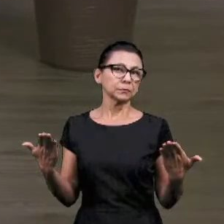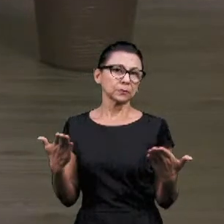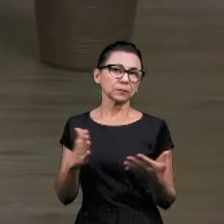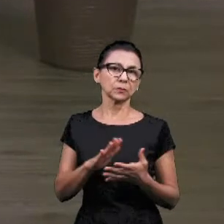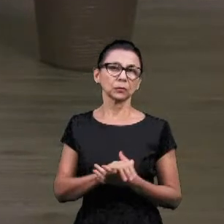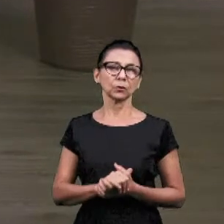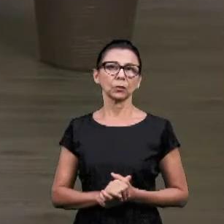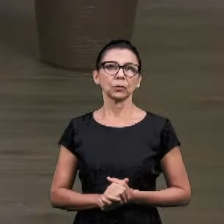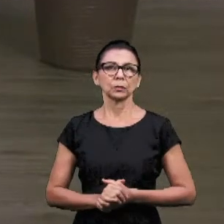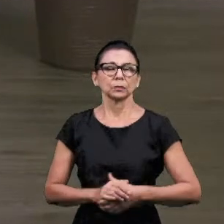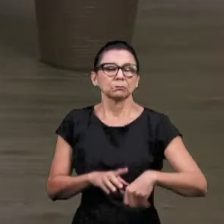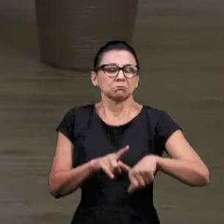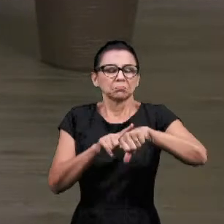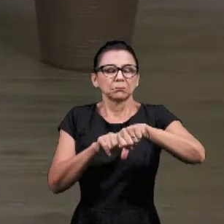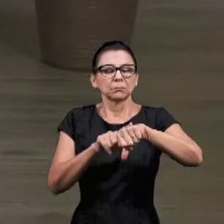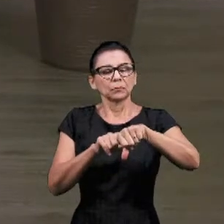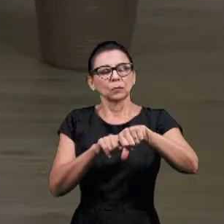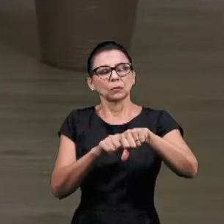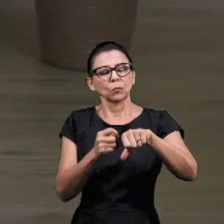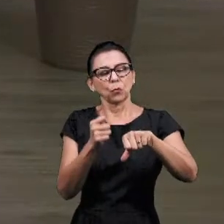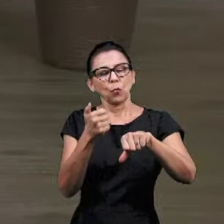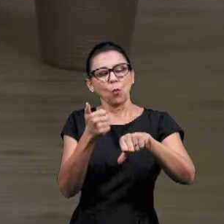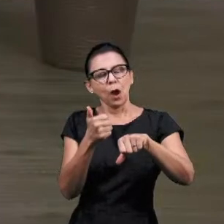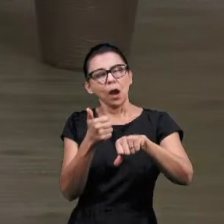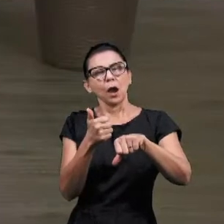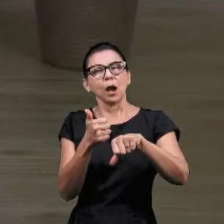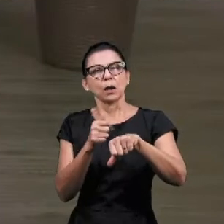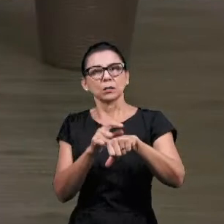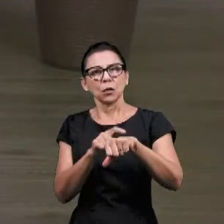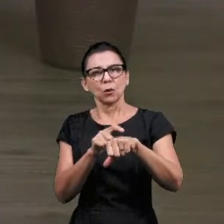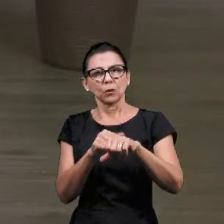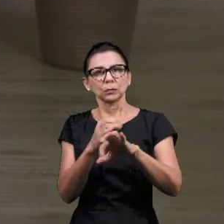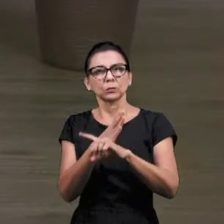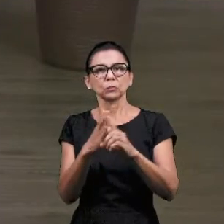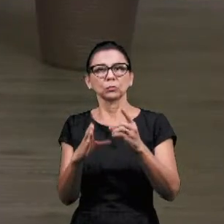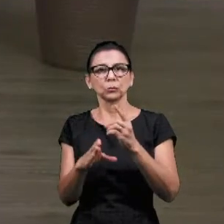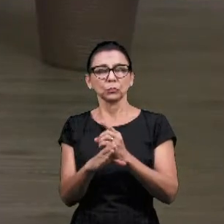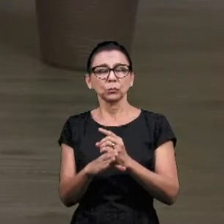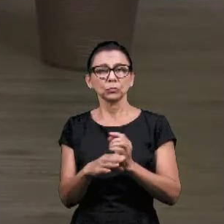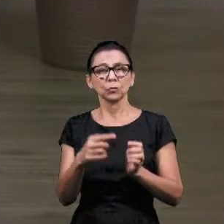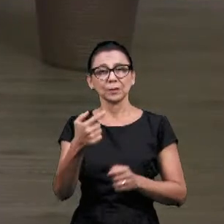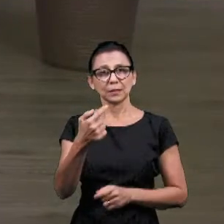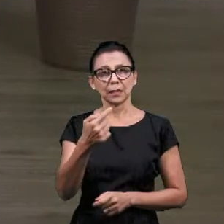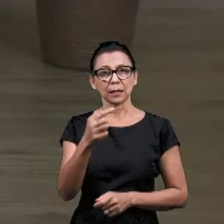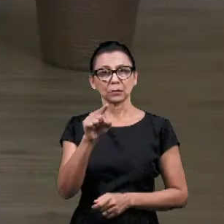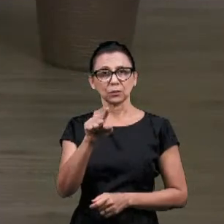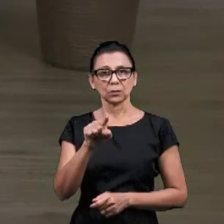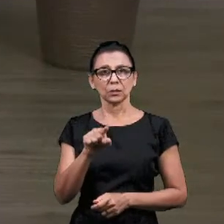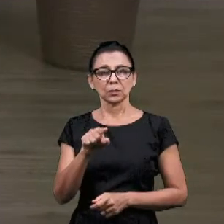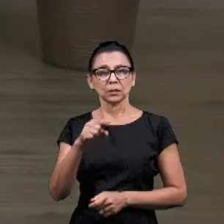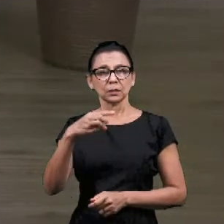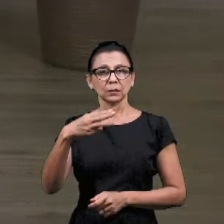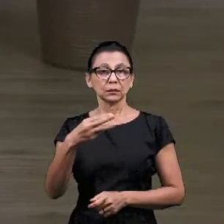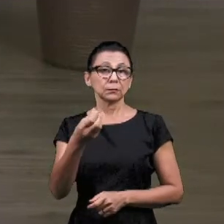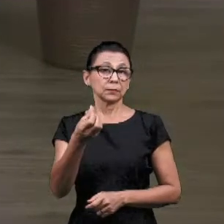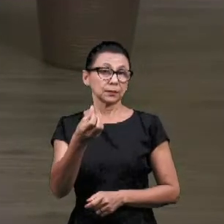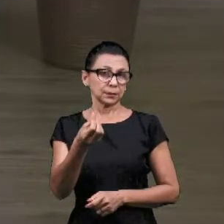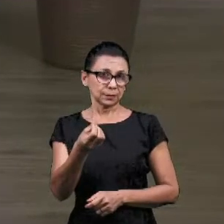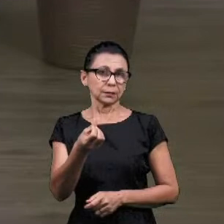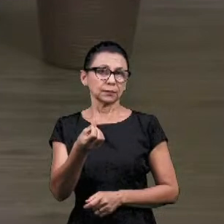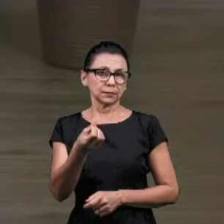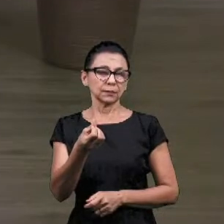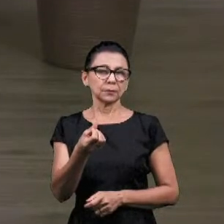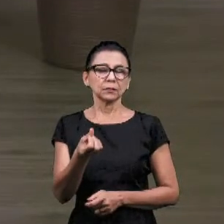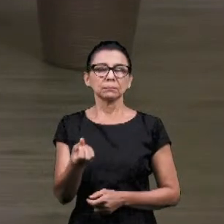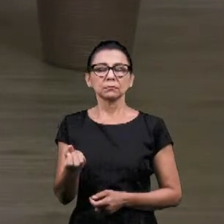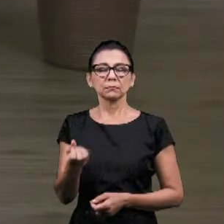aqui para o momento do culto. Faltam alguns minutos ainda, são 19 horas e 36 minutos. Né? E eu